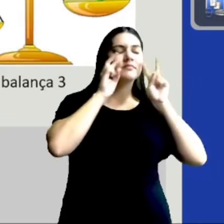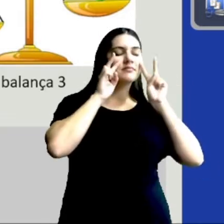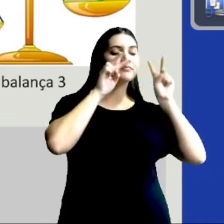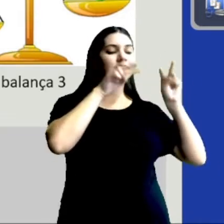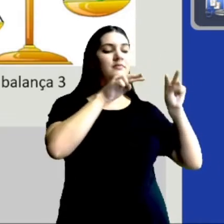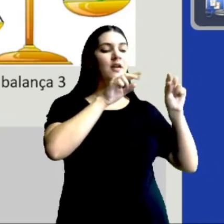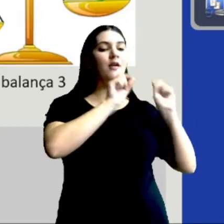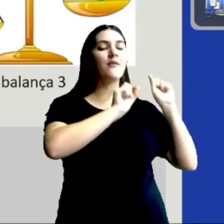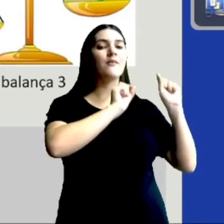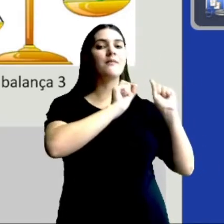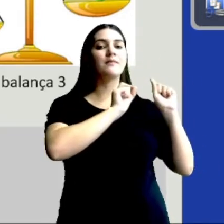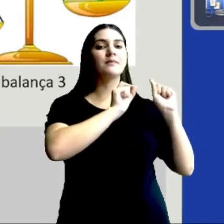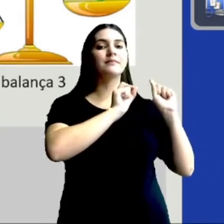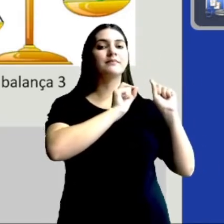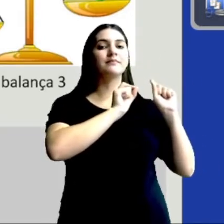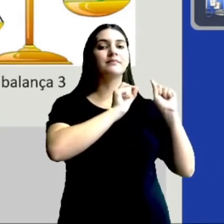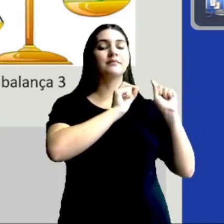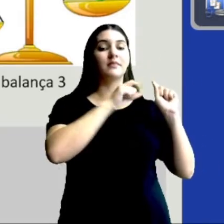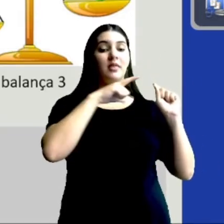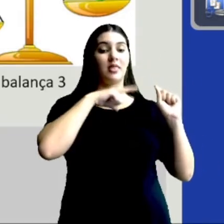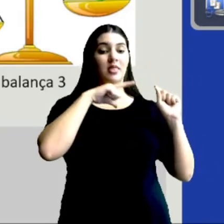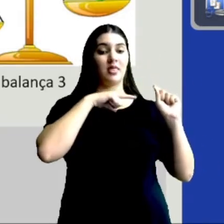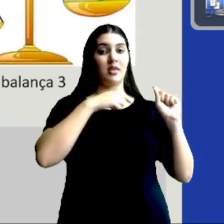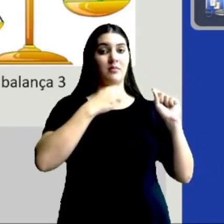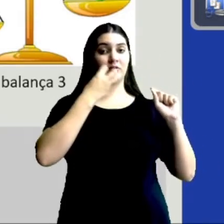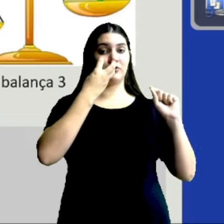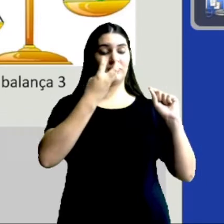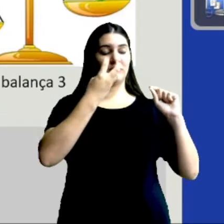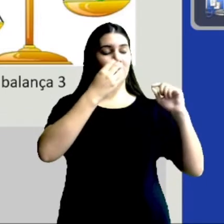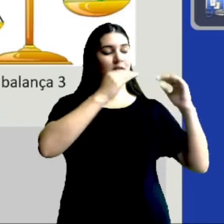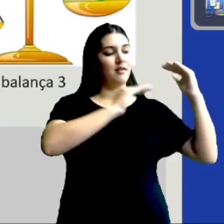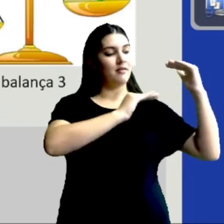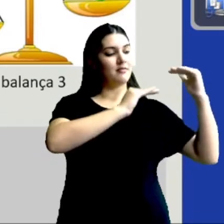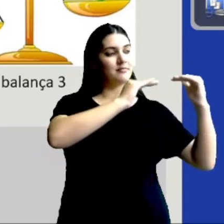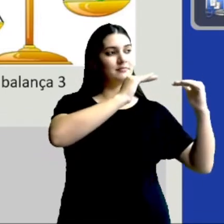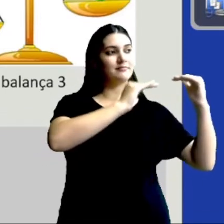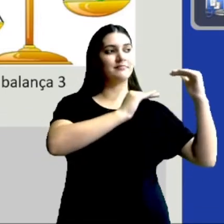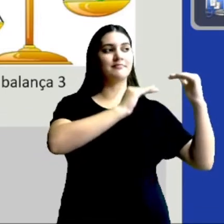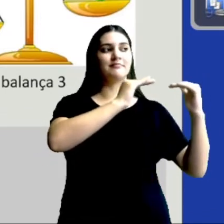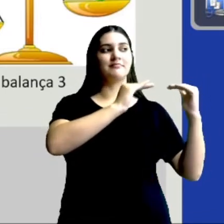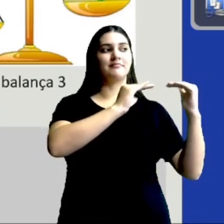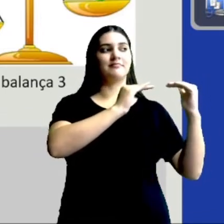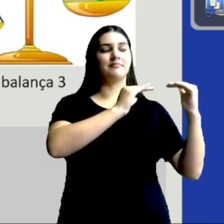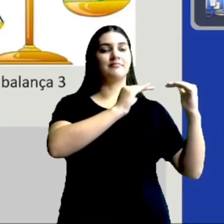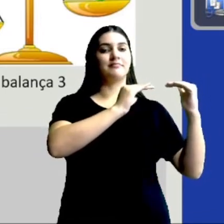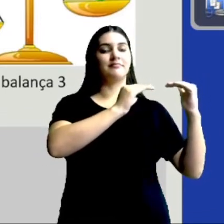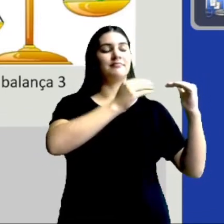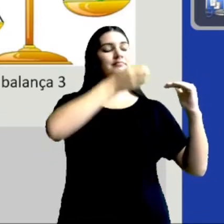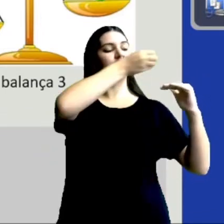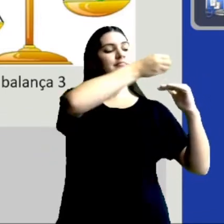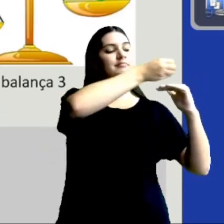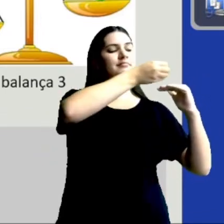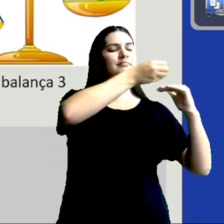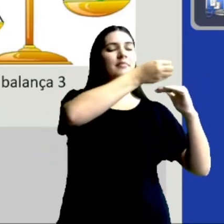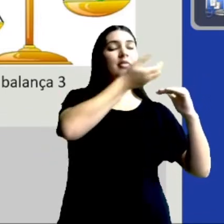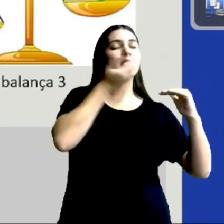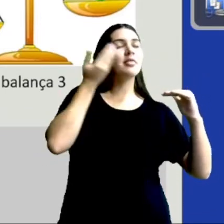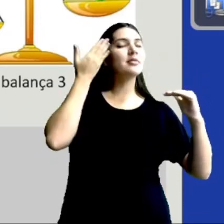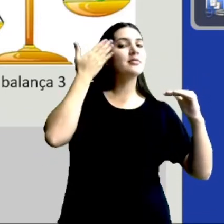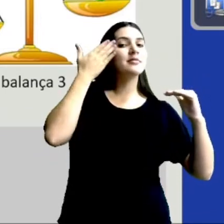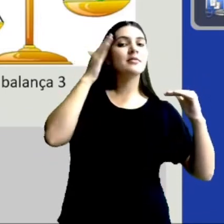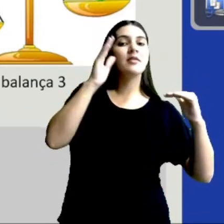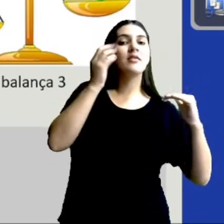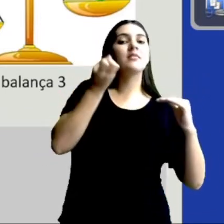vê que temos 3 barrinhas, que a gente não sabe quanto pesa, e